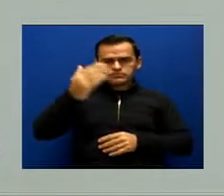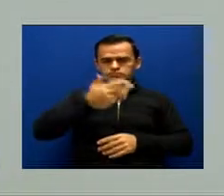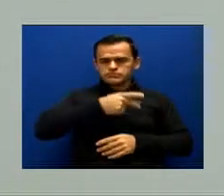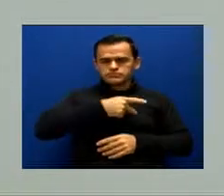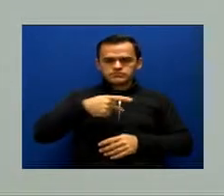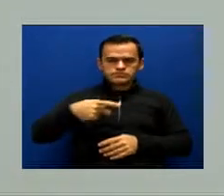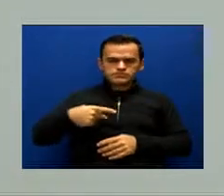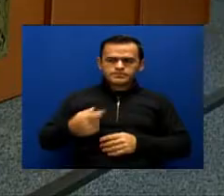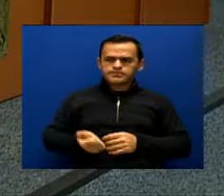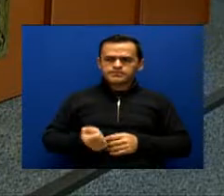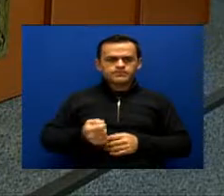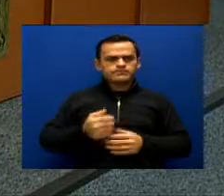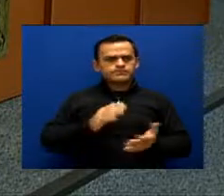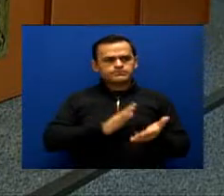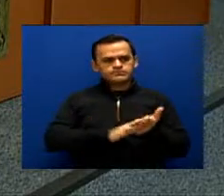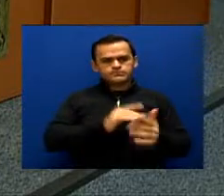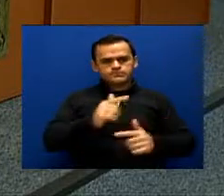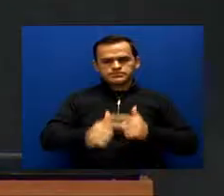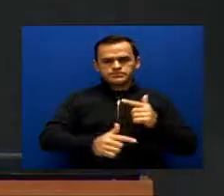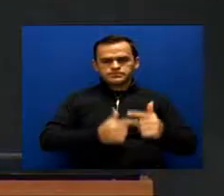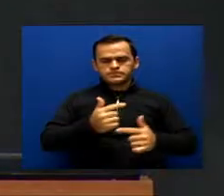Obrigado. Parabéns pelo trabalho, Silvano.